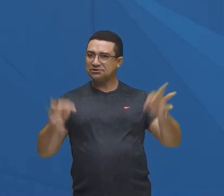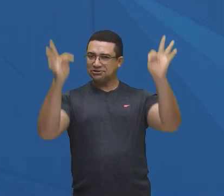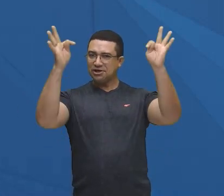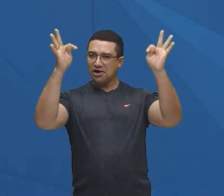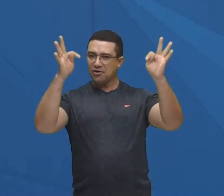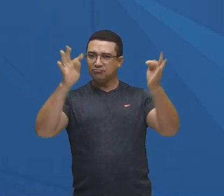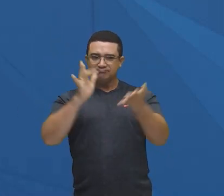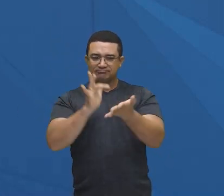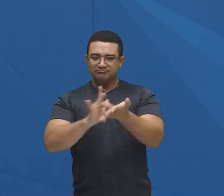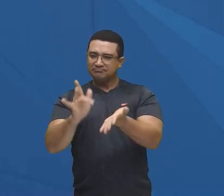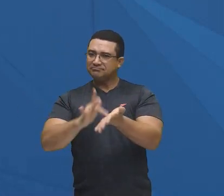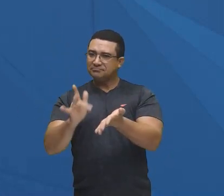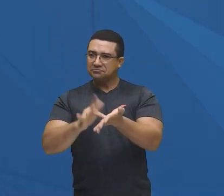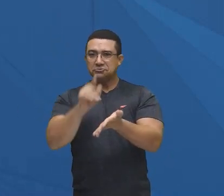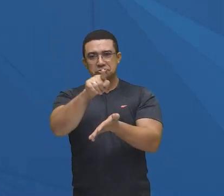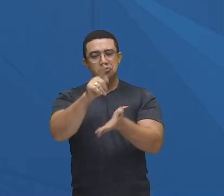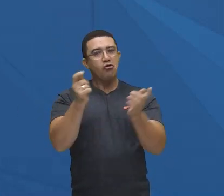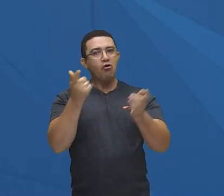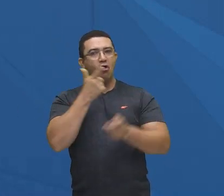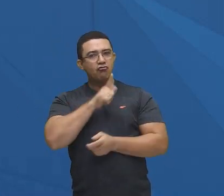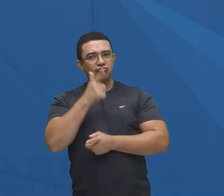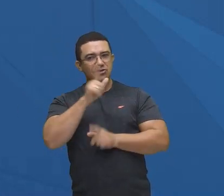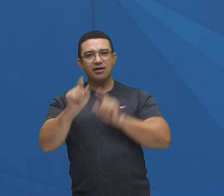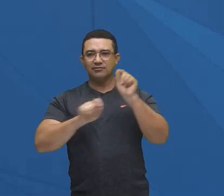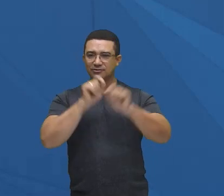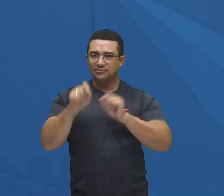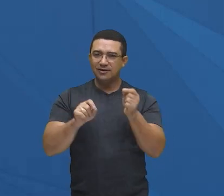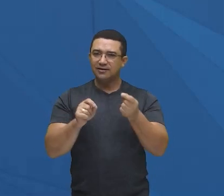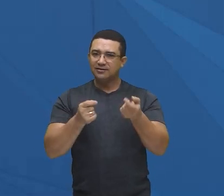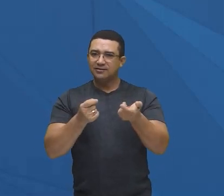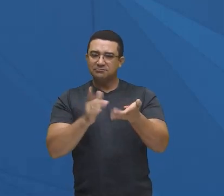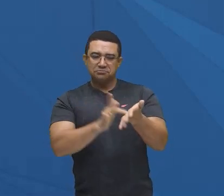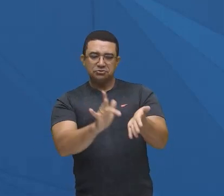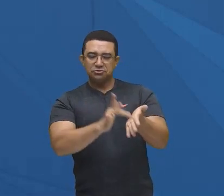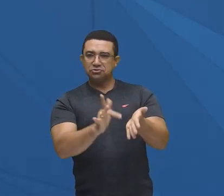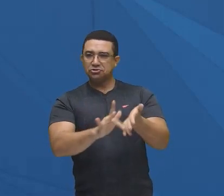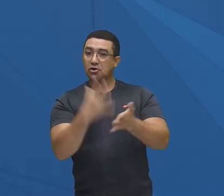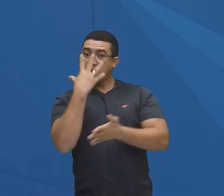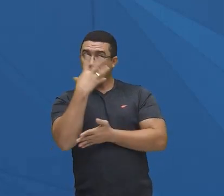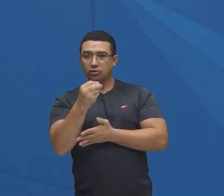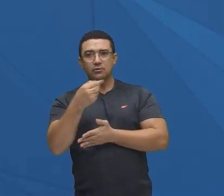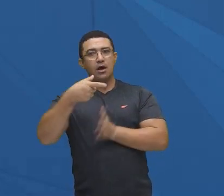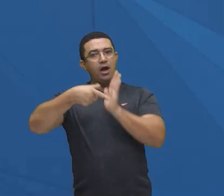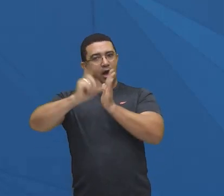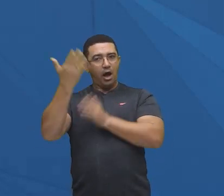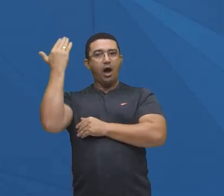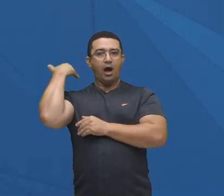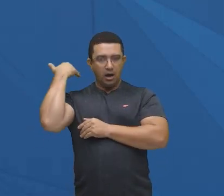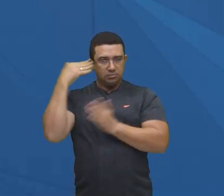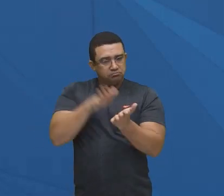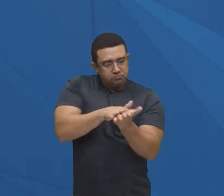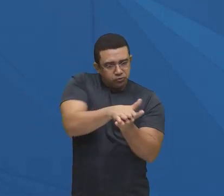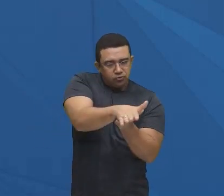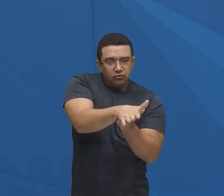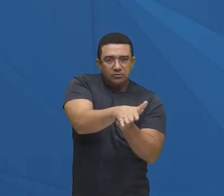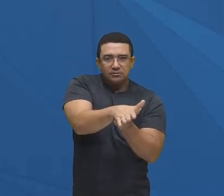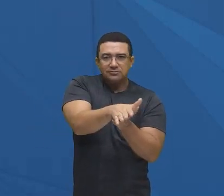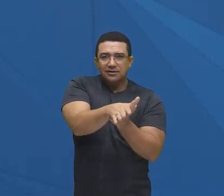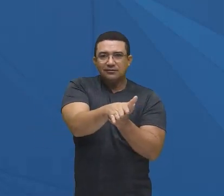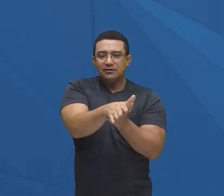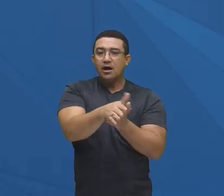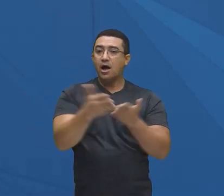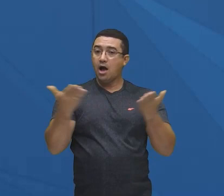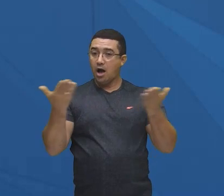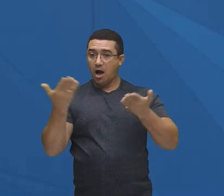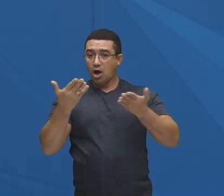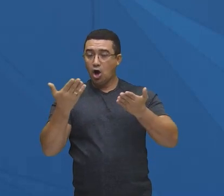agora você tem a opção de digitalizar fotos que antes você imprimia, ou então já tirar a foto digital